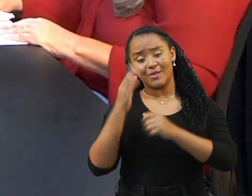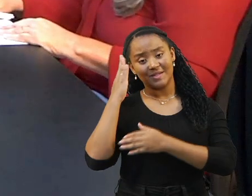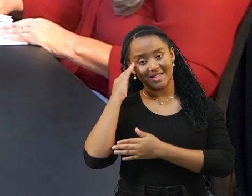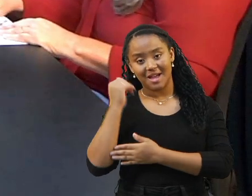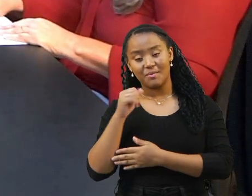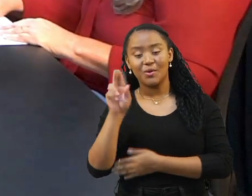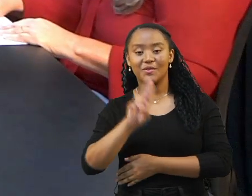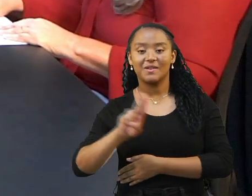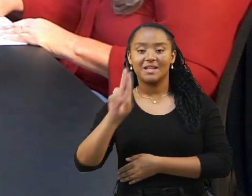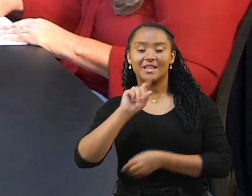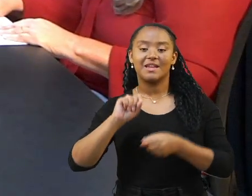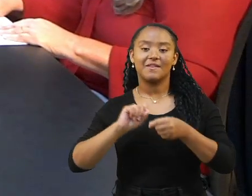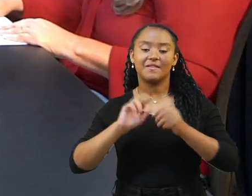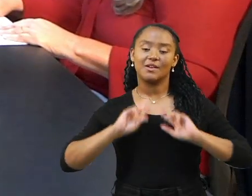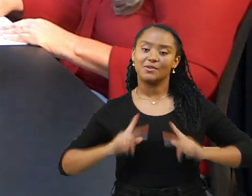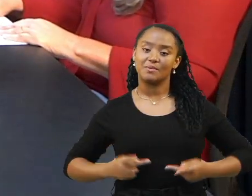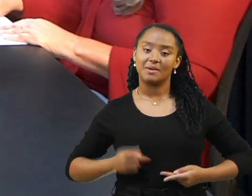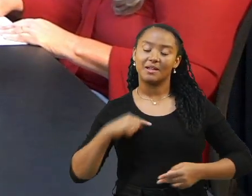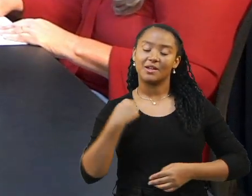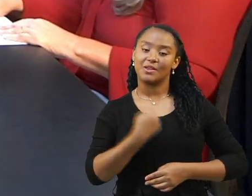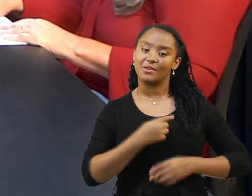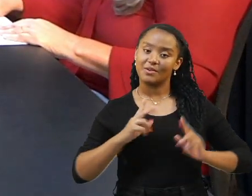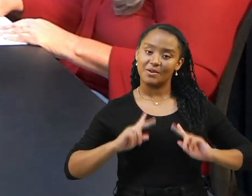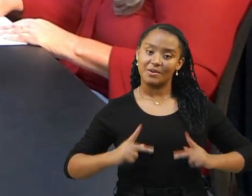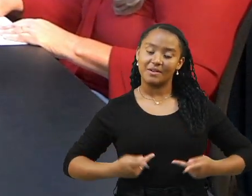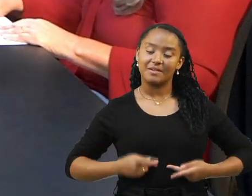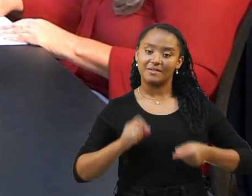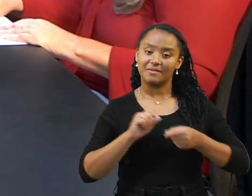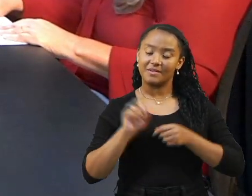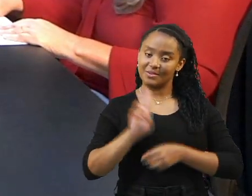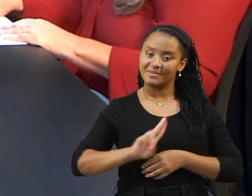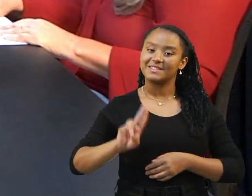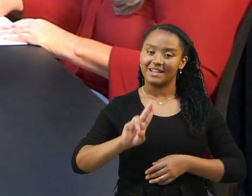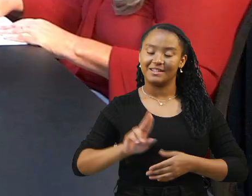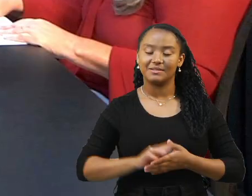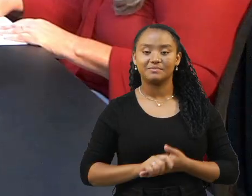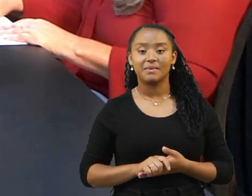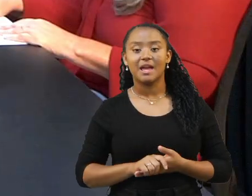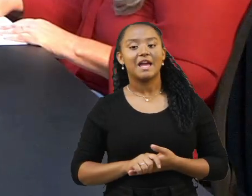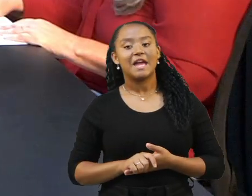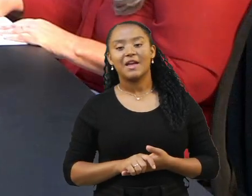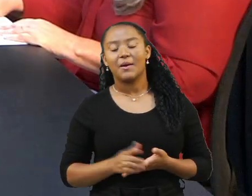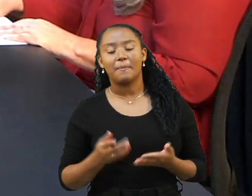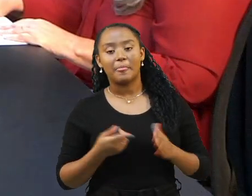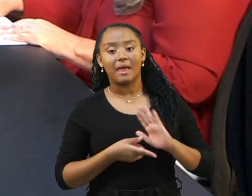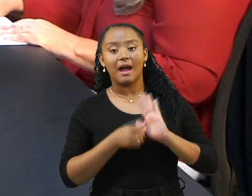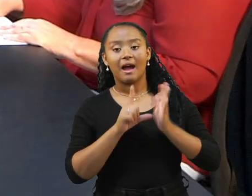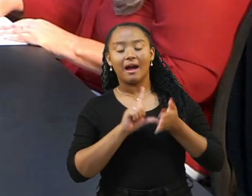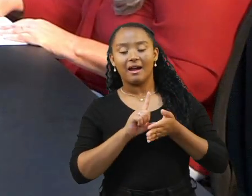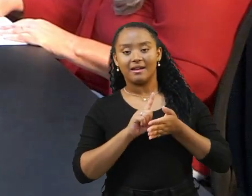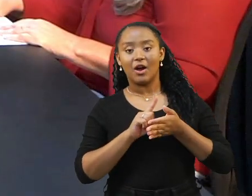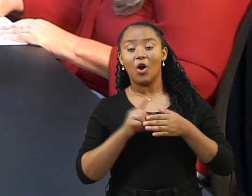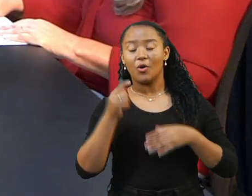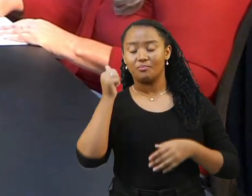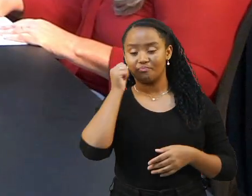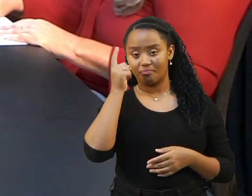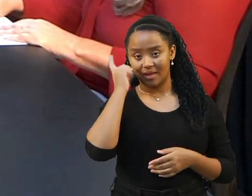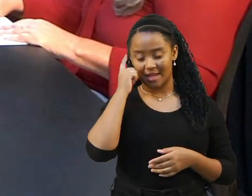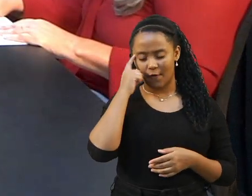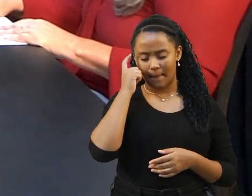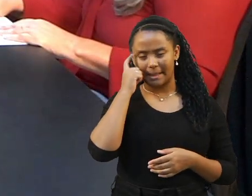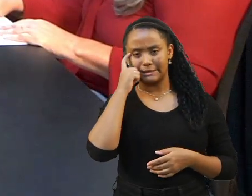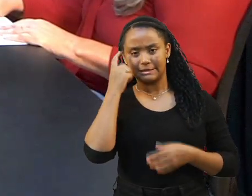feita de gente, gente é feita de história. Eu não vou aguentar a primeira pergunta, sabe por quê? Sim. É antes disso aí. Ela é de Uberlândia.